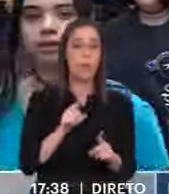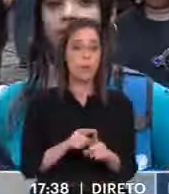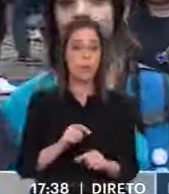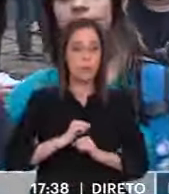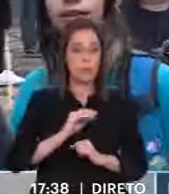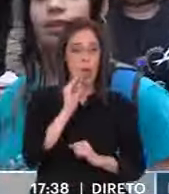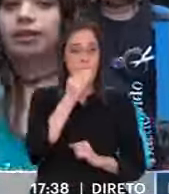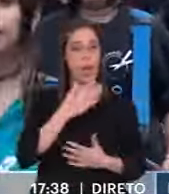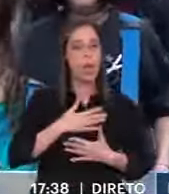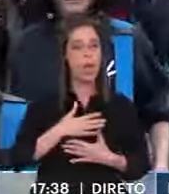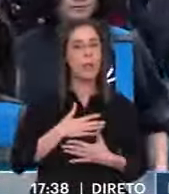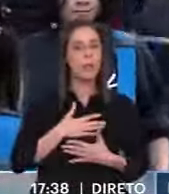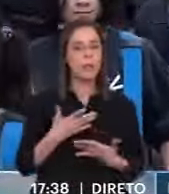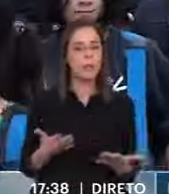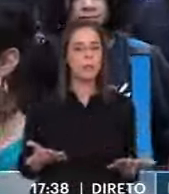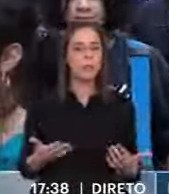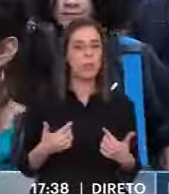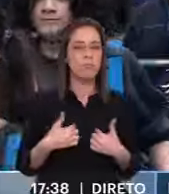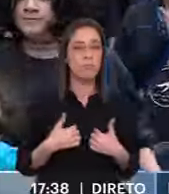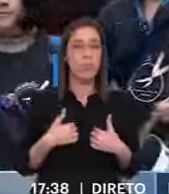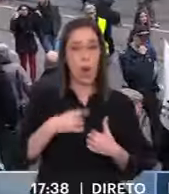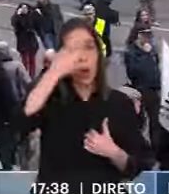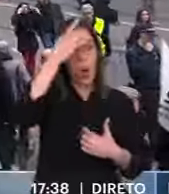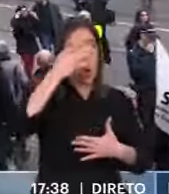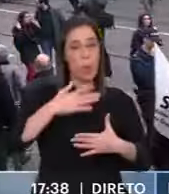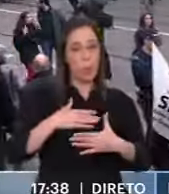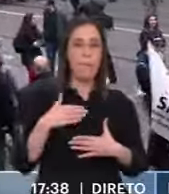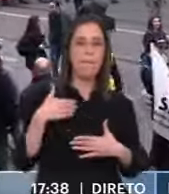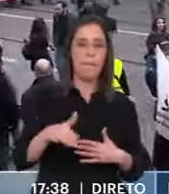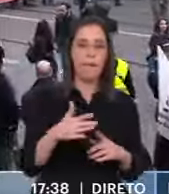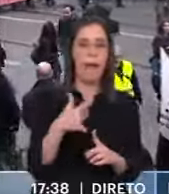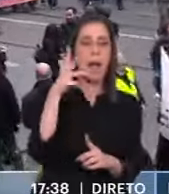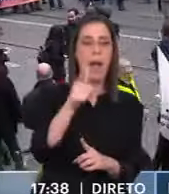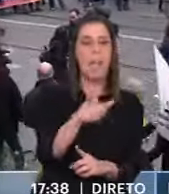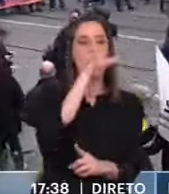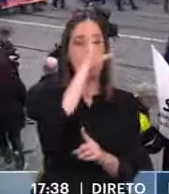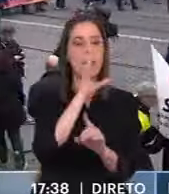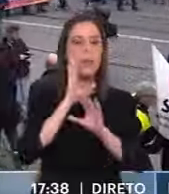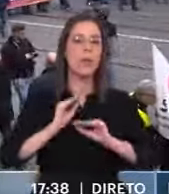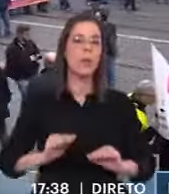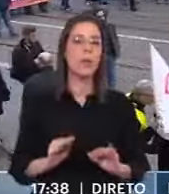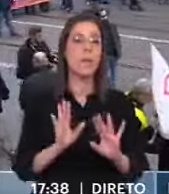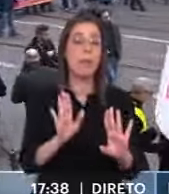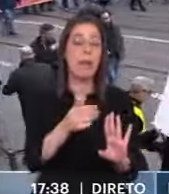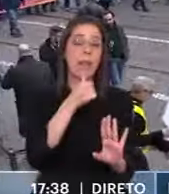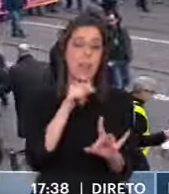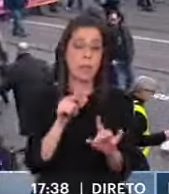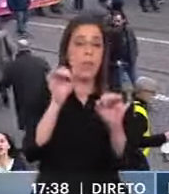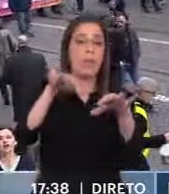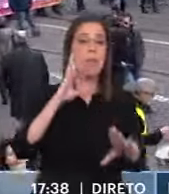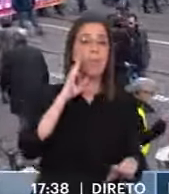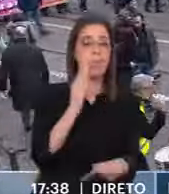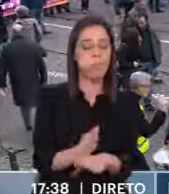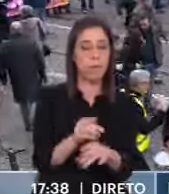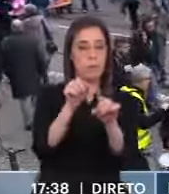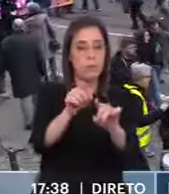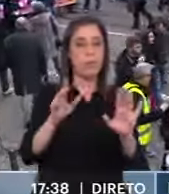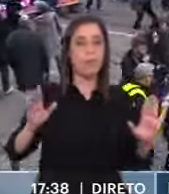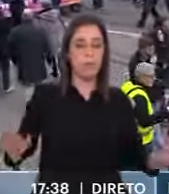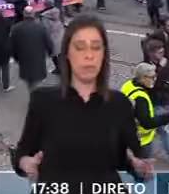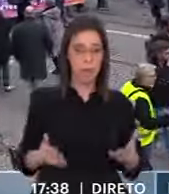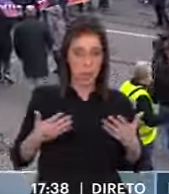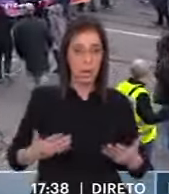nossos alunos, e nós iremos ter a nossa opinião, que iremos dá-la, de facto, amanhã ao Sr. Ministro da Educação, mas a decisão final será da parte dele.